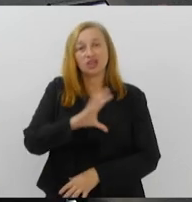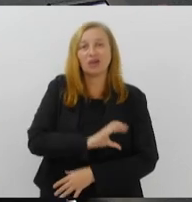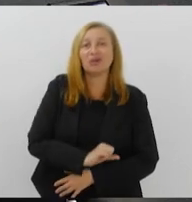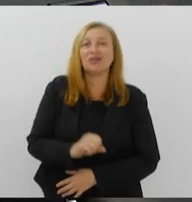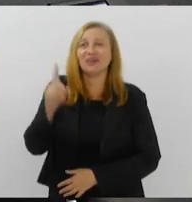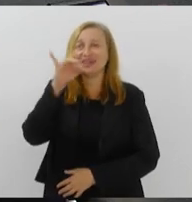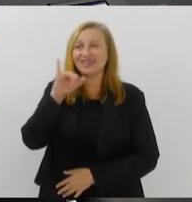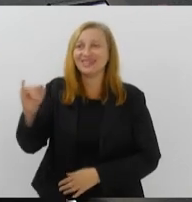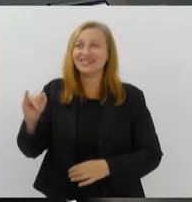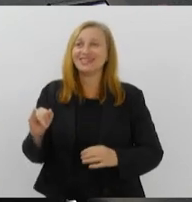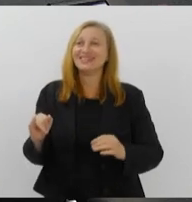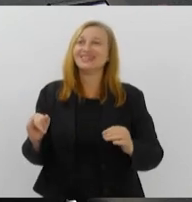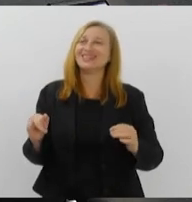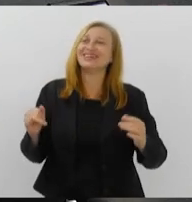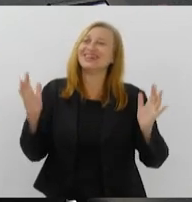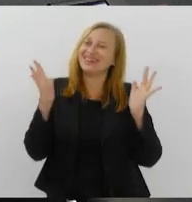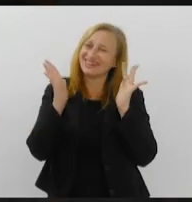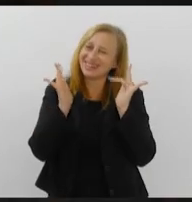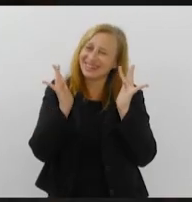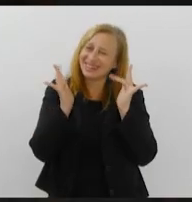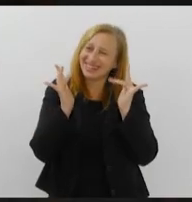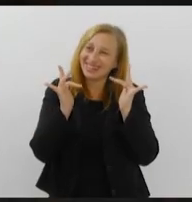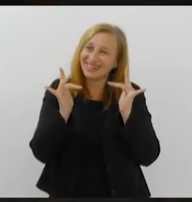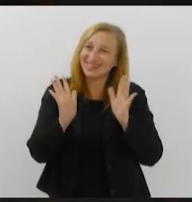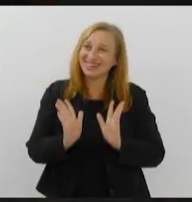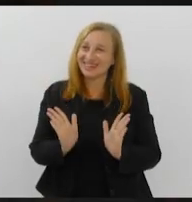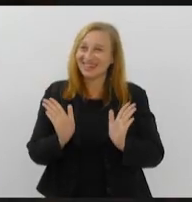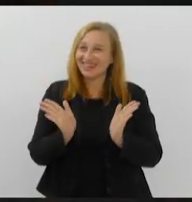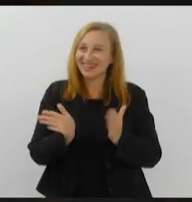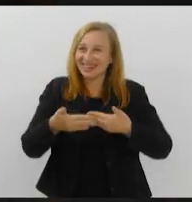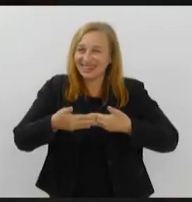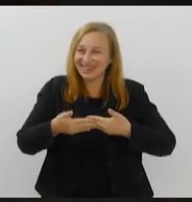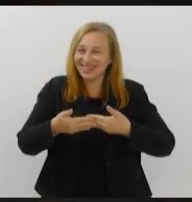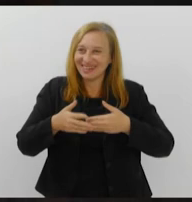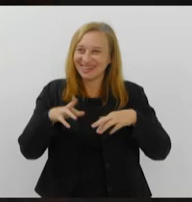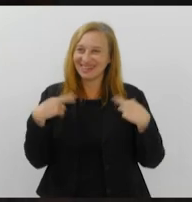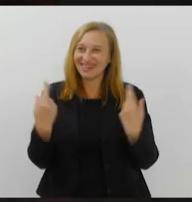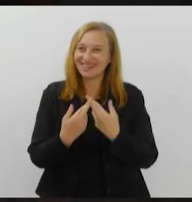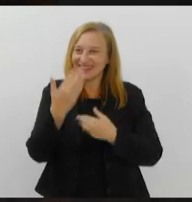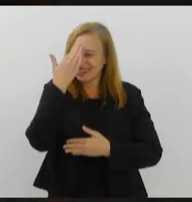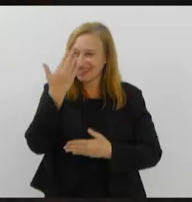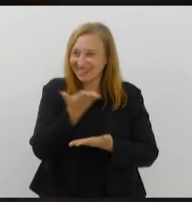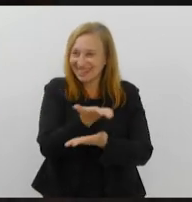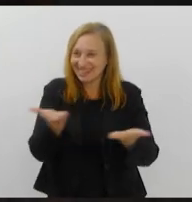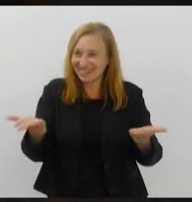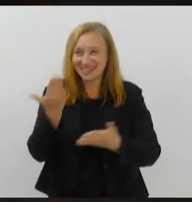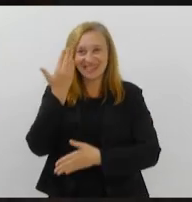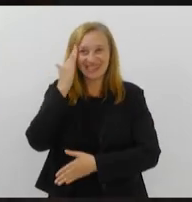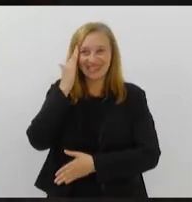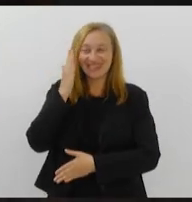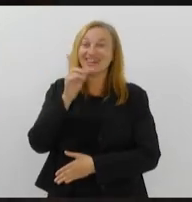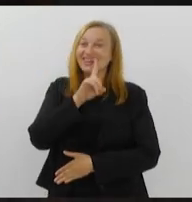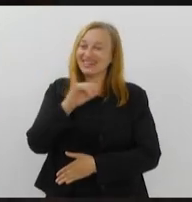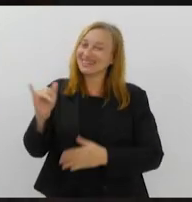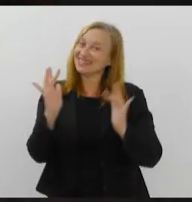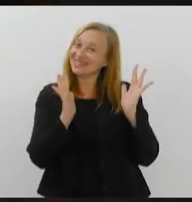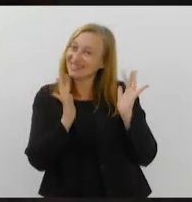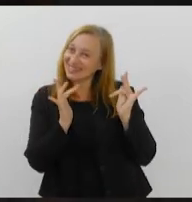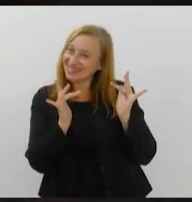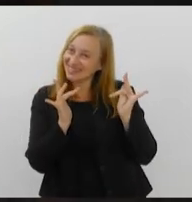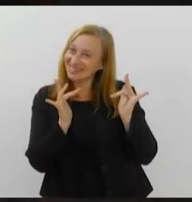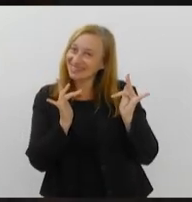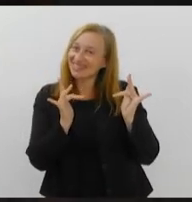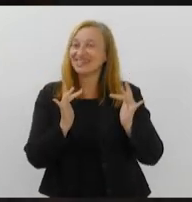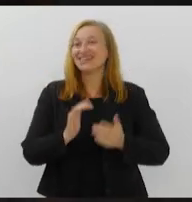dos Namorados. Dia dos Namorados, declaro encerrada a sessão e agradecendo a todos que compreenderam que o dia é Dia dos Namorados, inclusive o